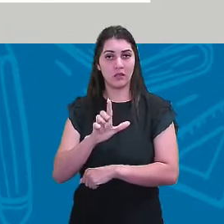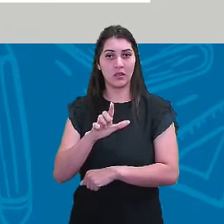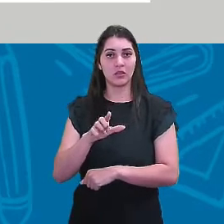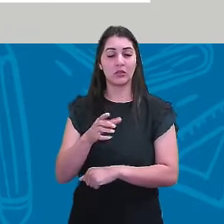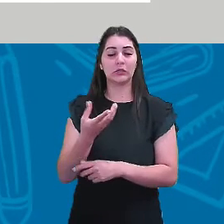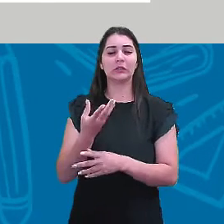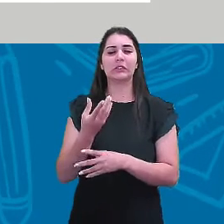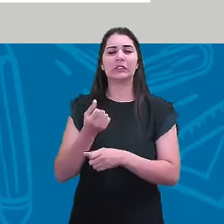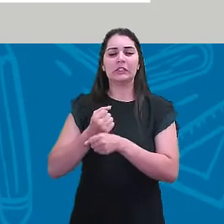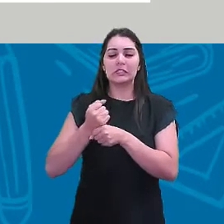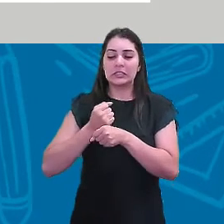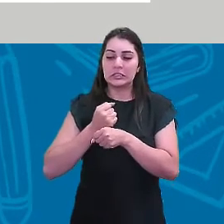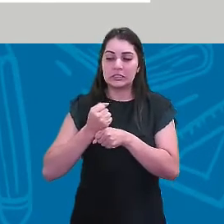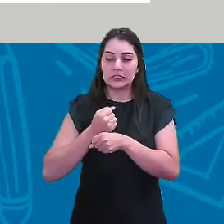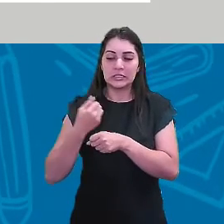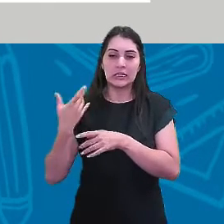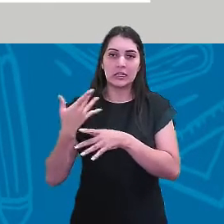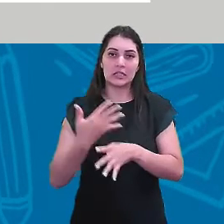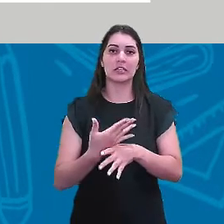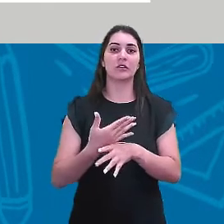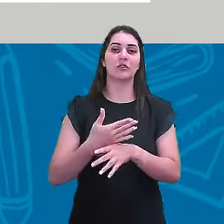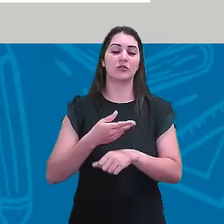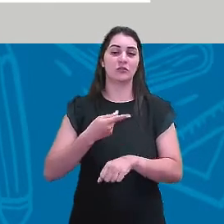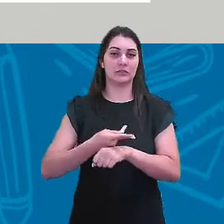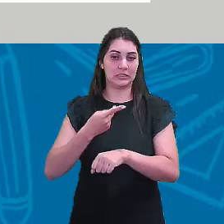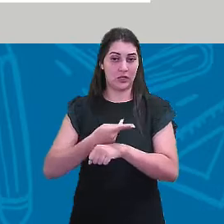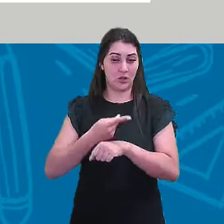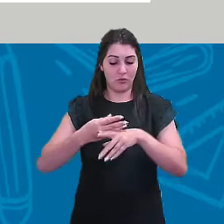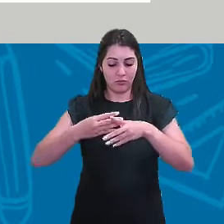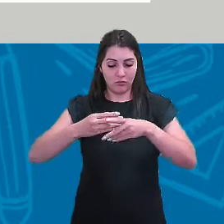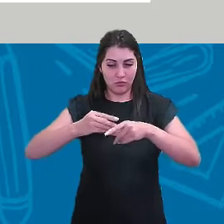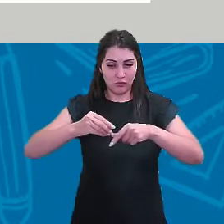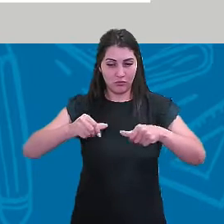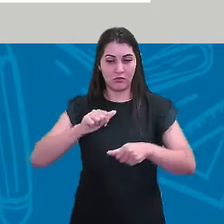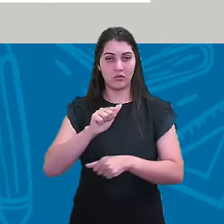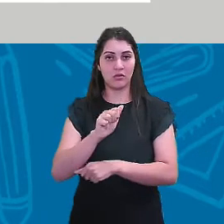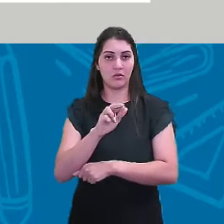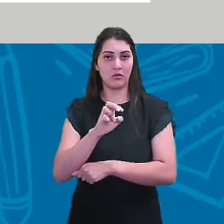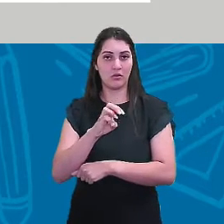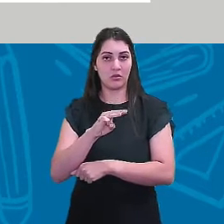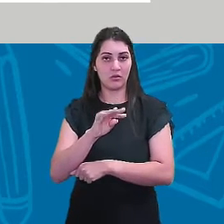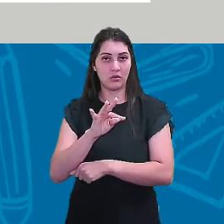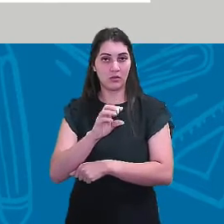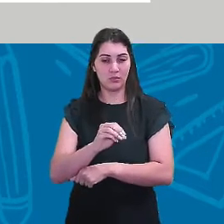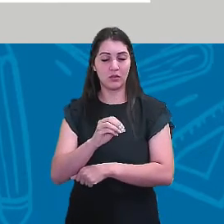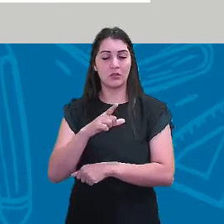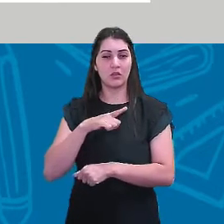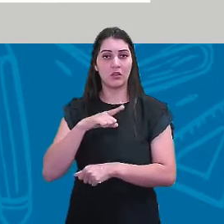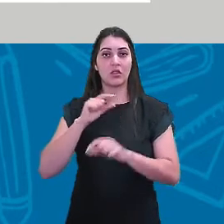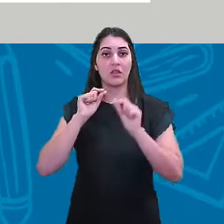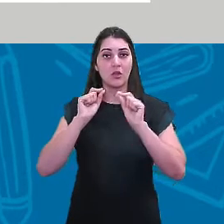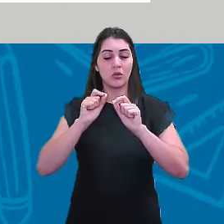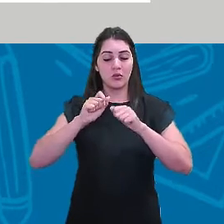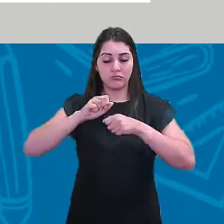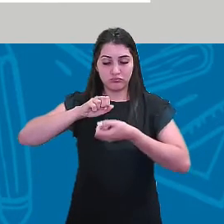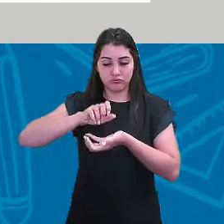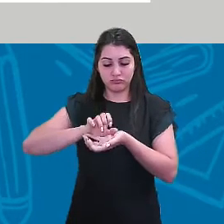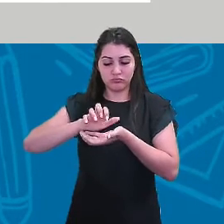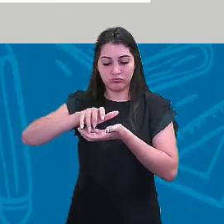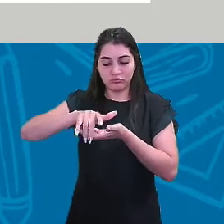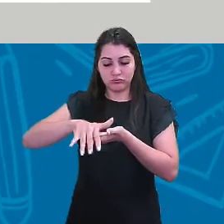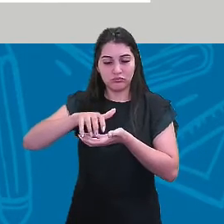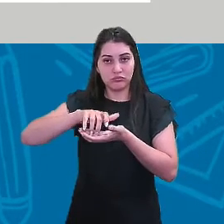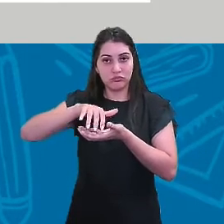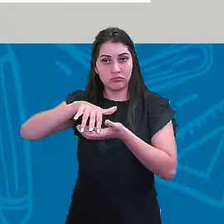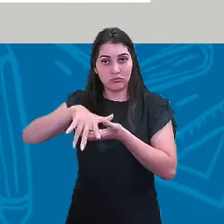decomposição de rochas. De arenito basático, resultante do maior derrame vulcânico que este planeta